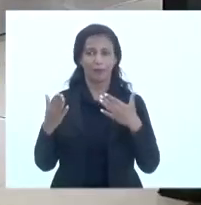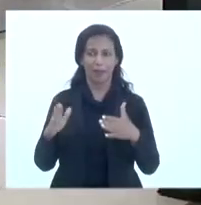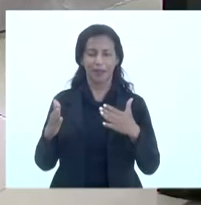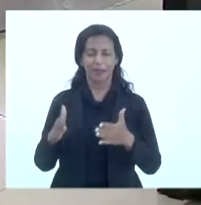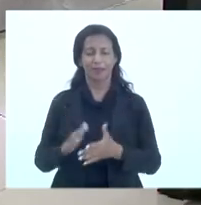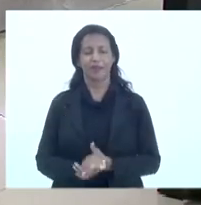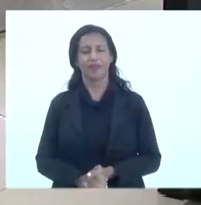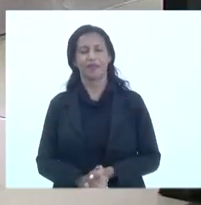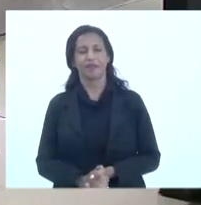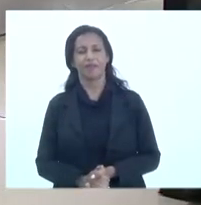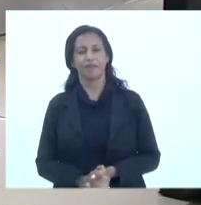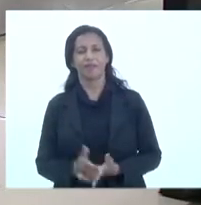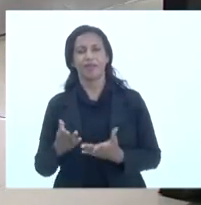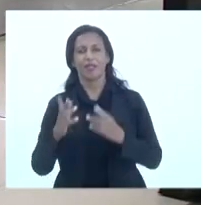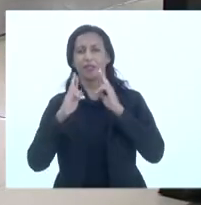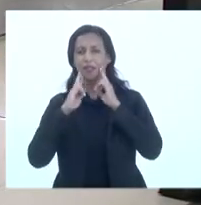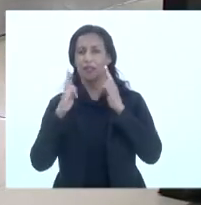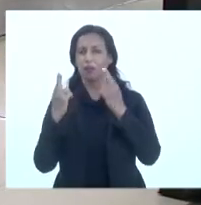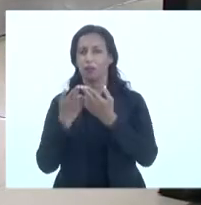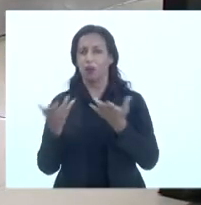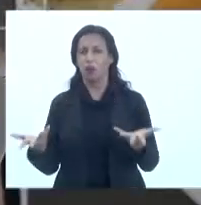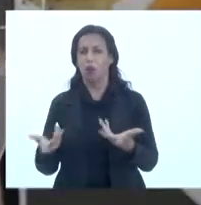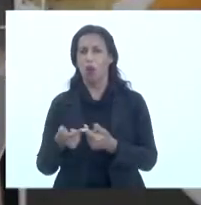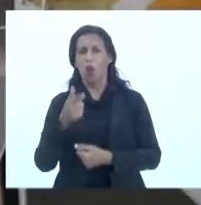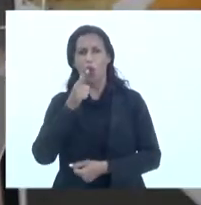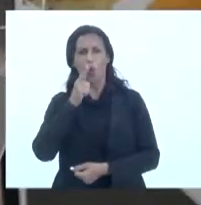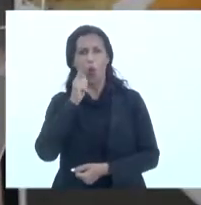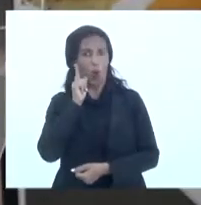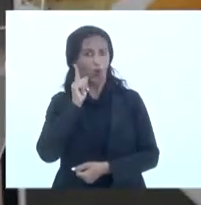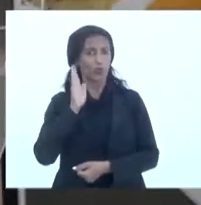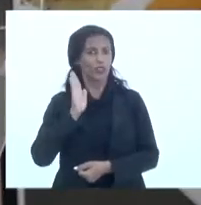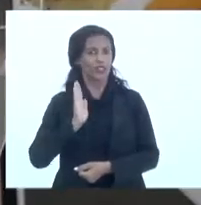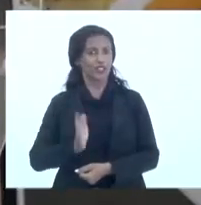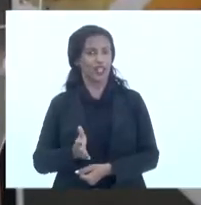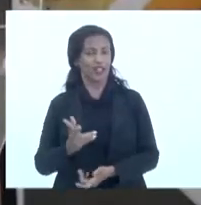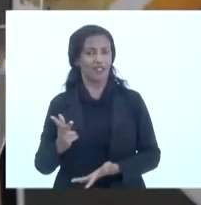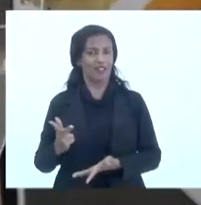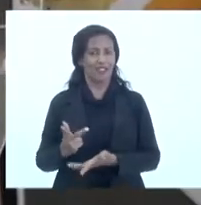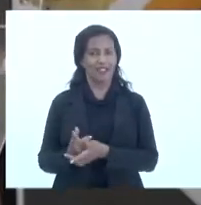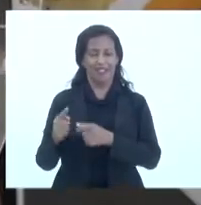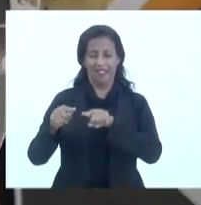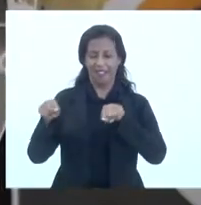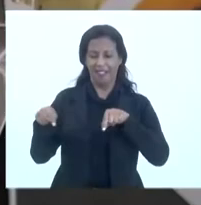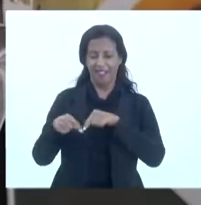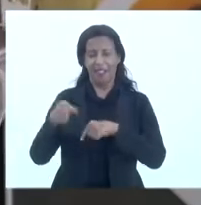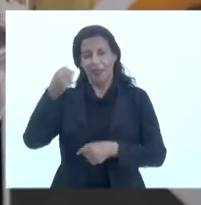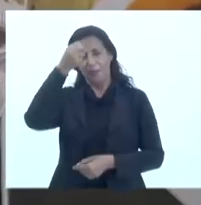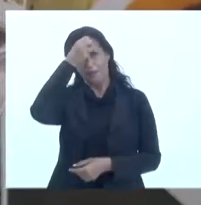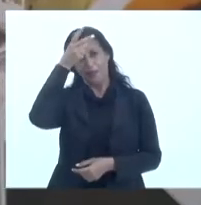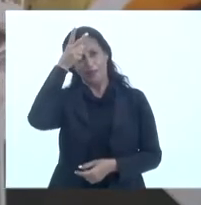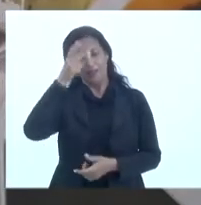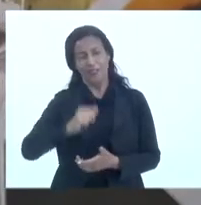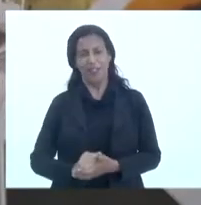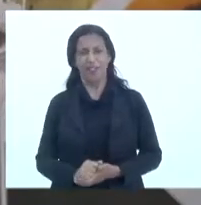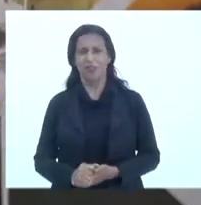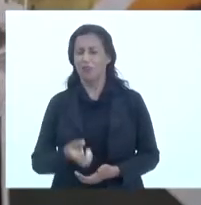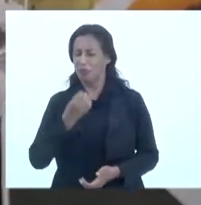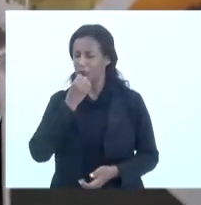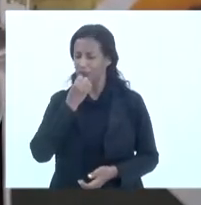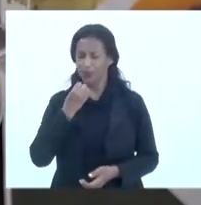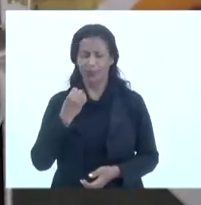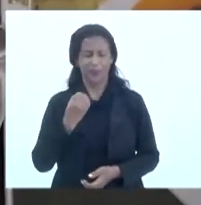essa excelente reunião. Ontem nós já fizemos uma reunião lá no gabinete do prefeito Neto, que foi